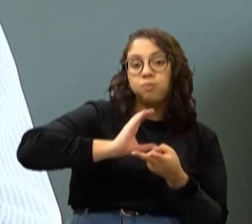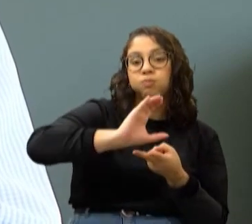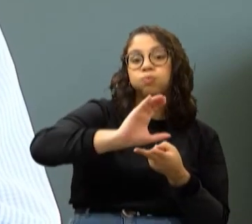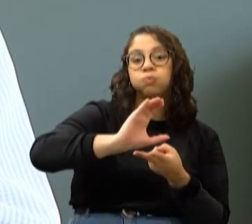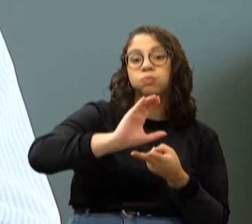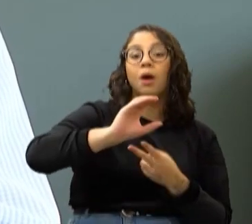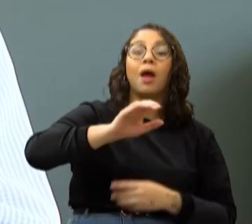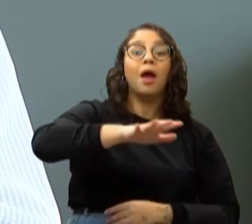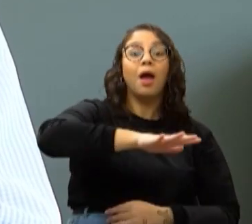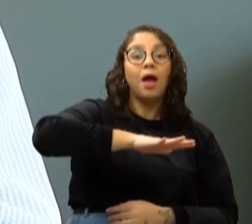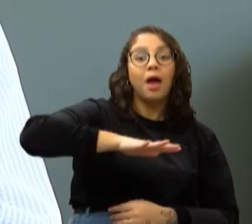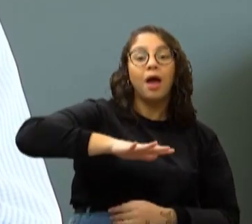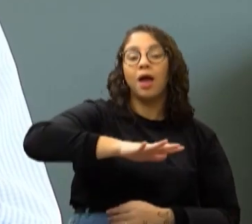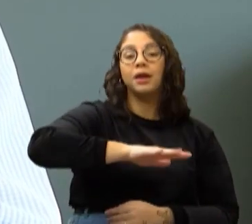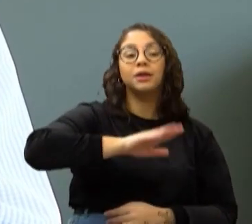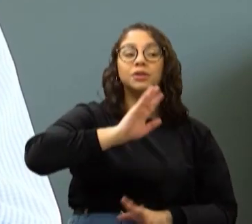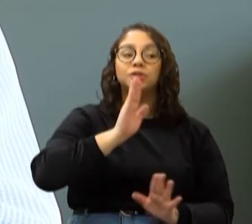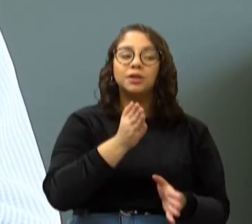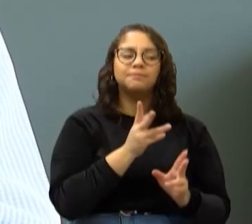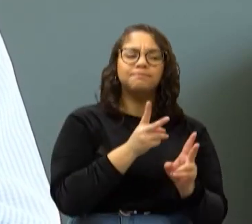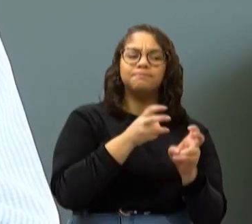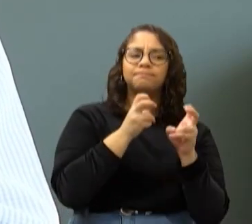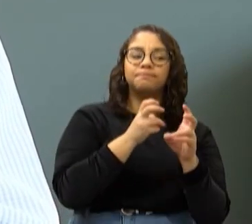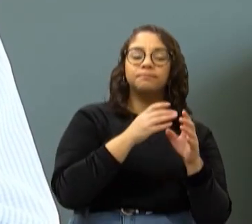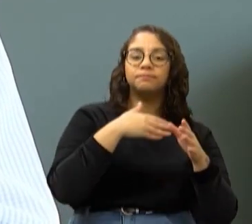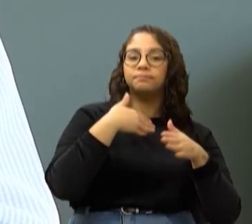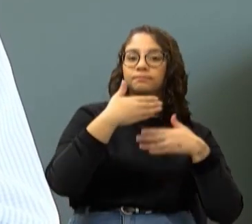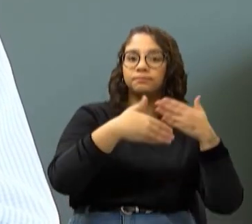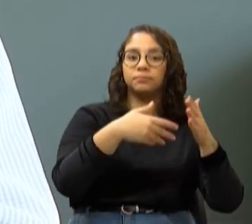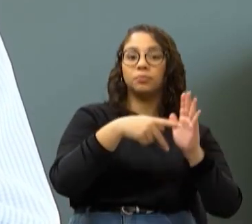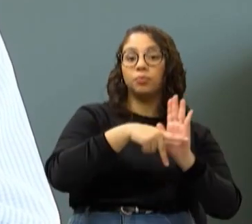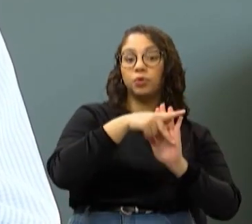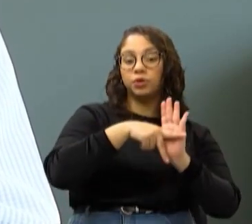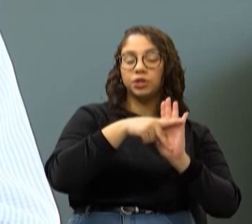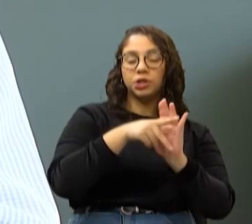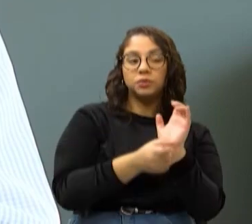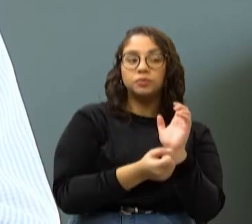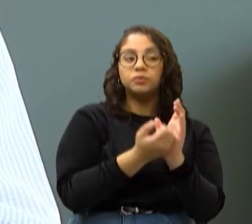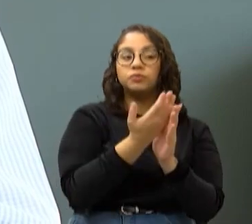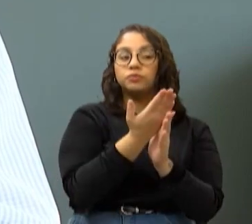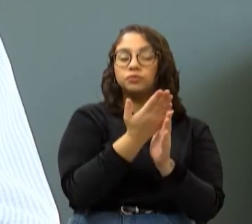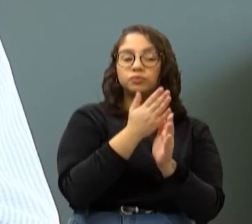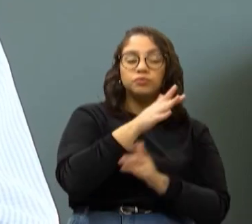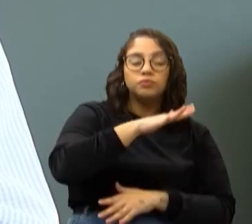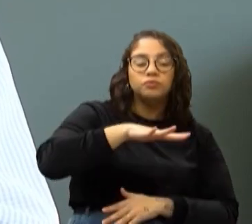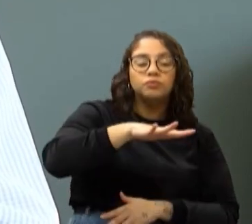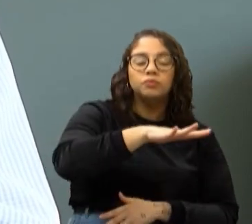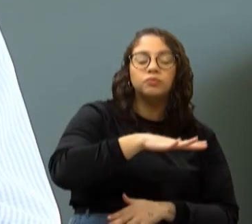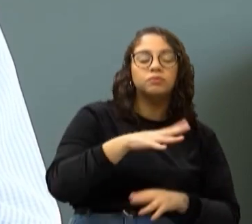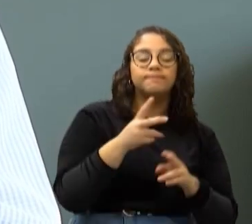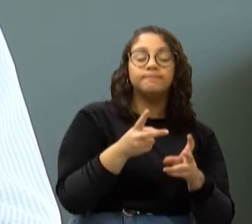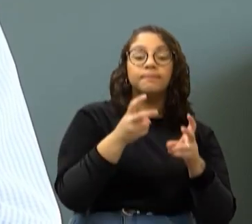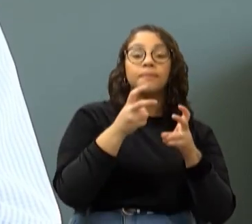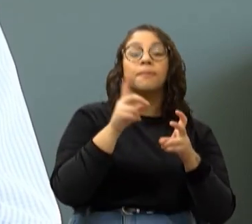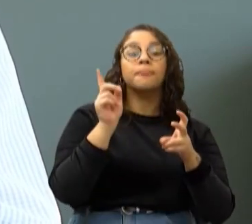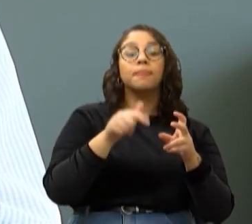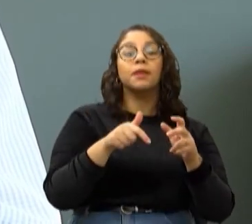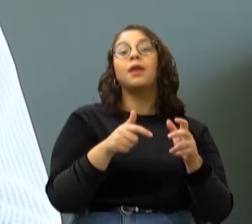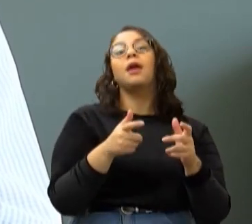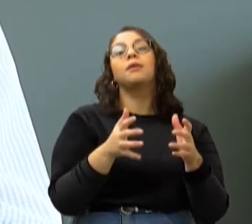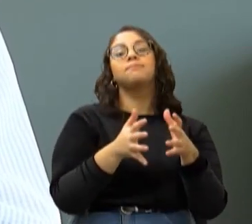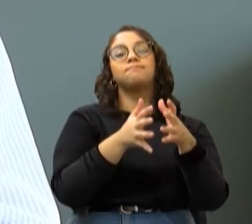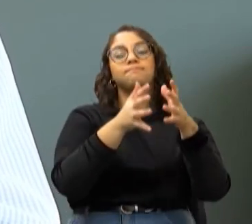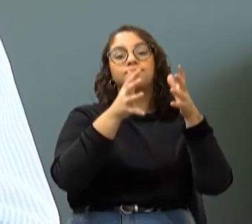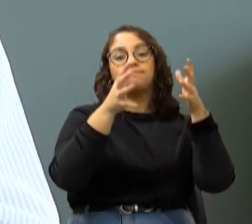e vai investir naquelas áreas identificadas durante o projeto e do processo de formação para que